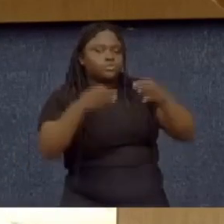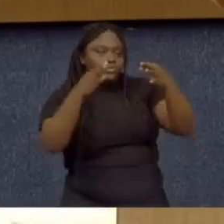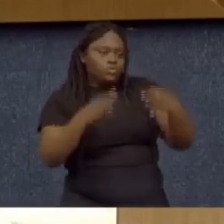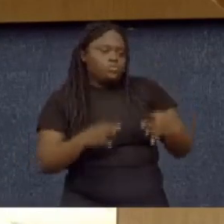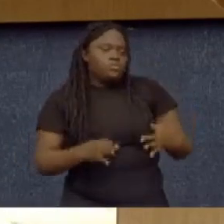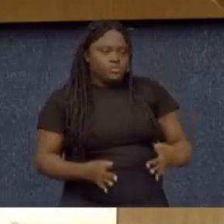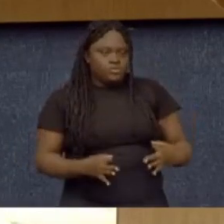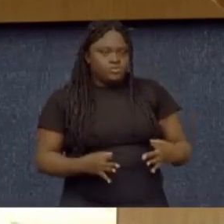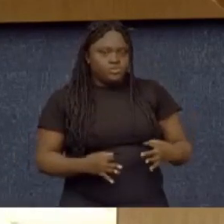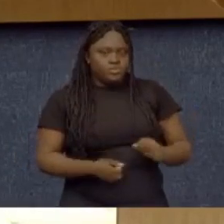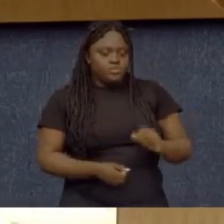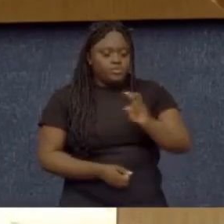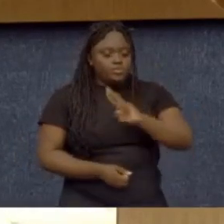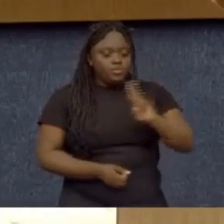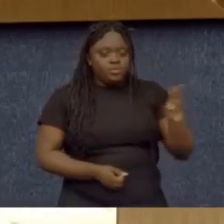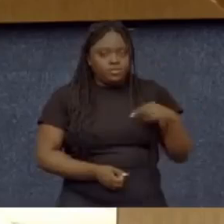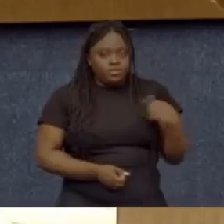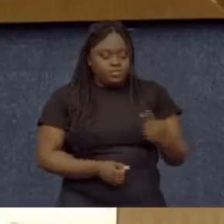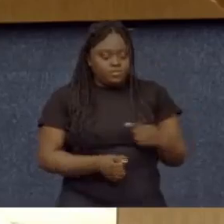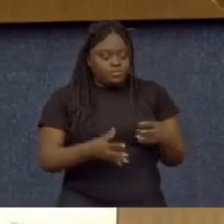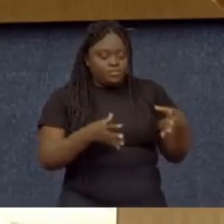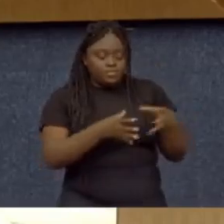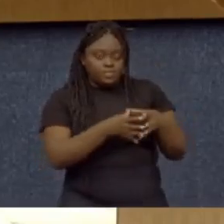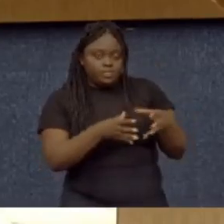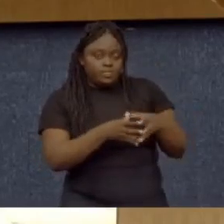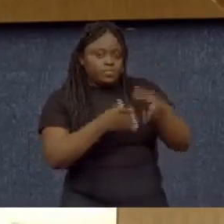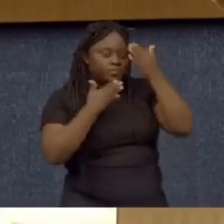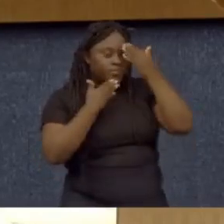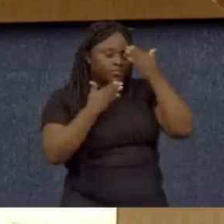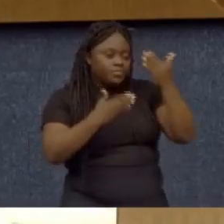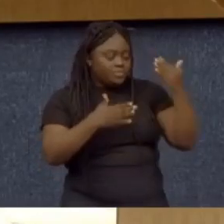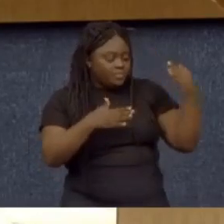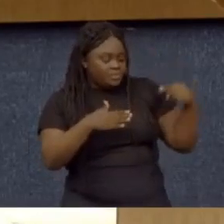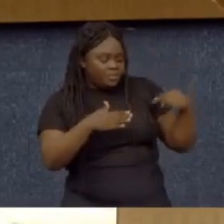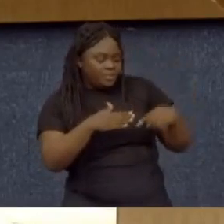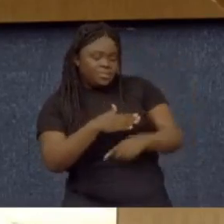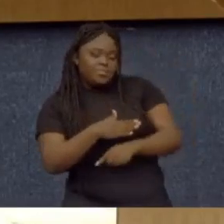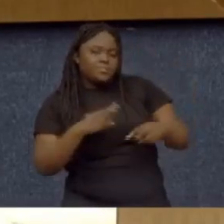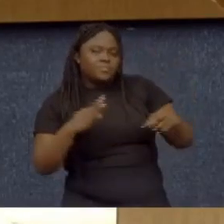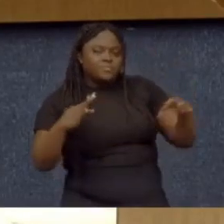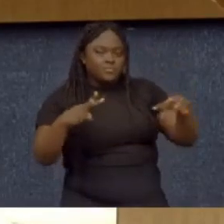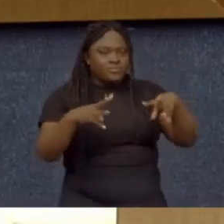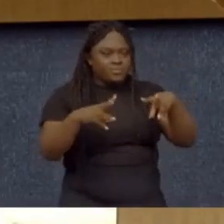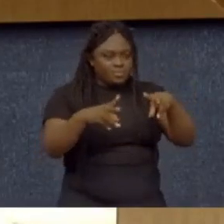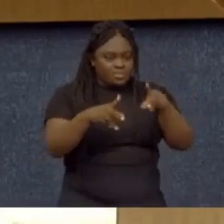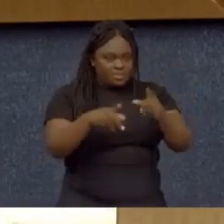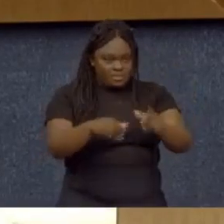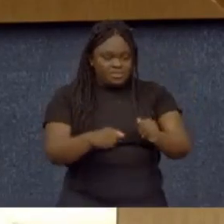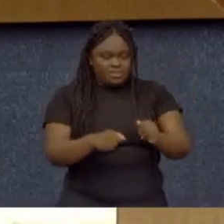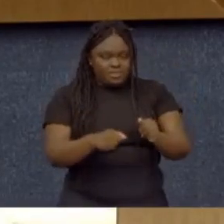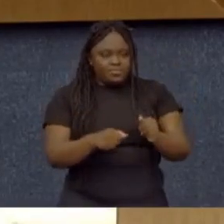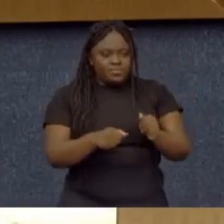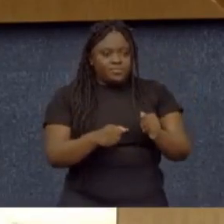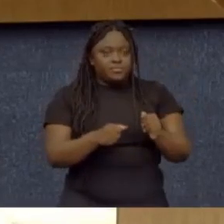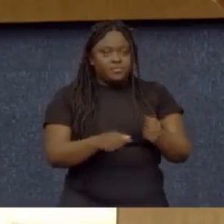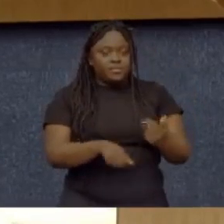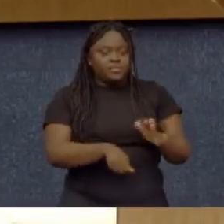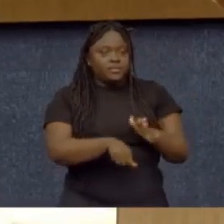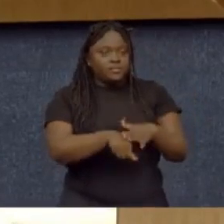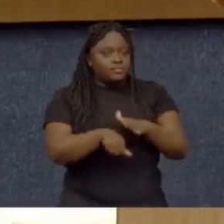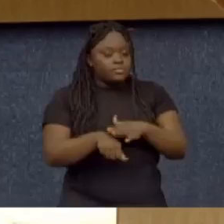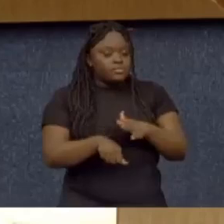fraterno. Em nome de nossa comunidade, agradeço profundamente a todos que